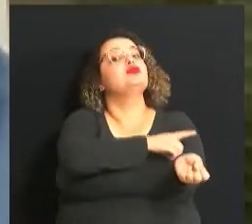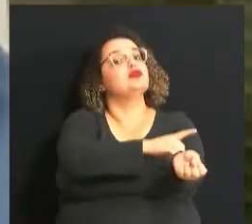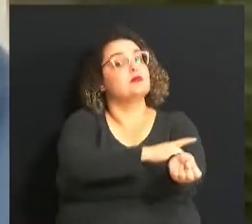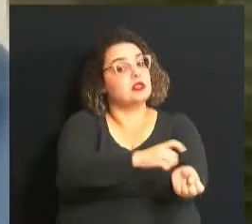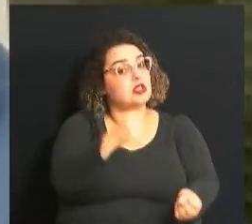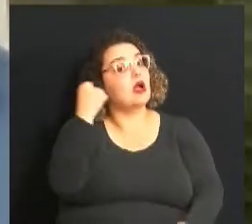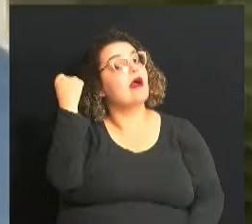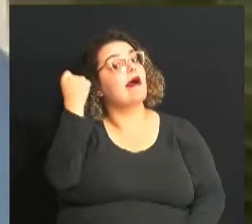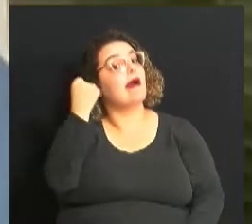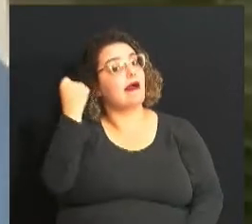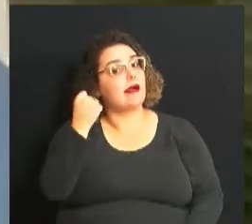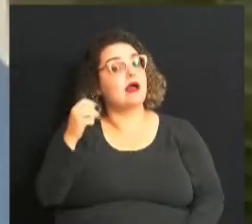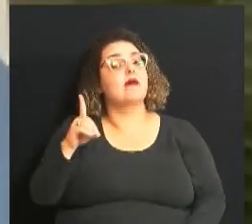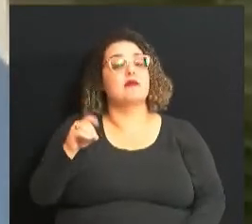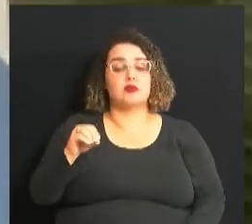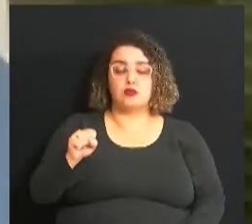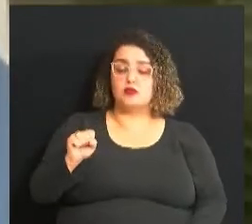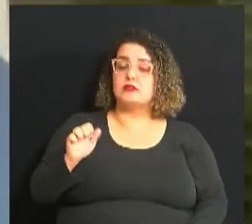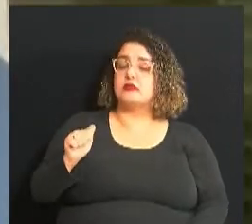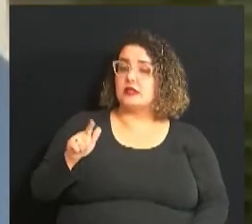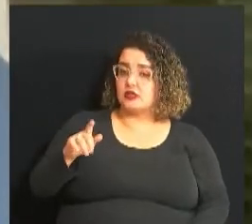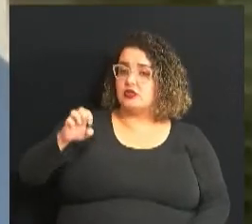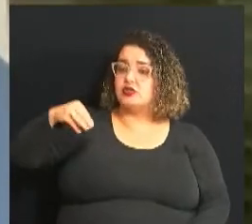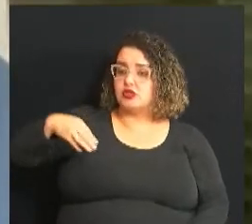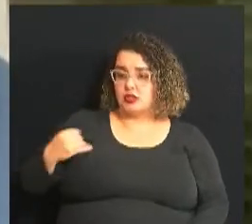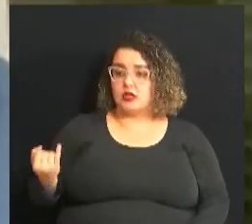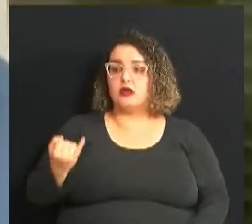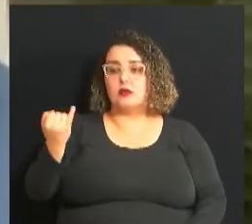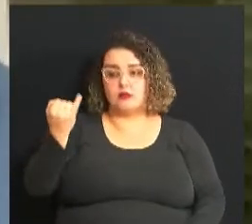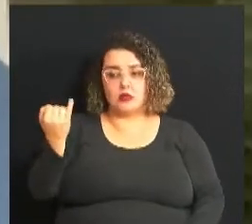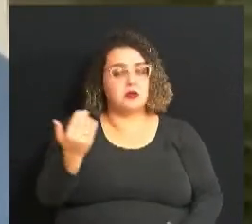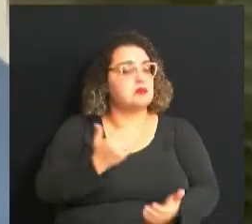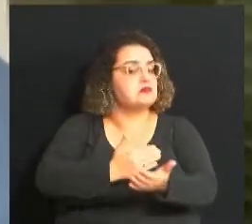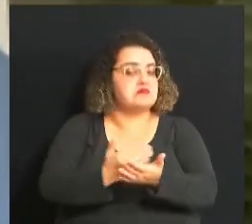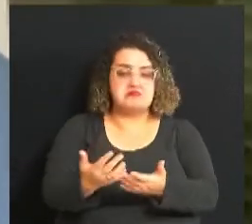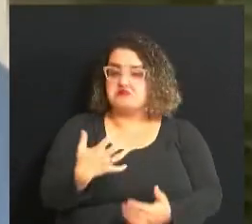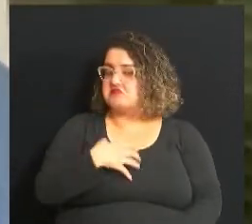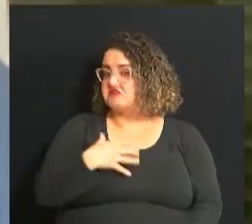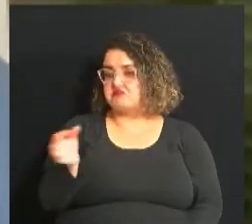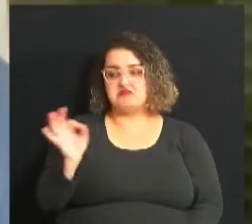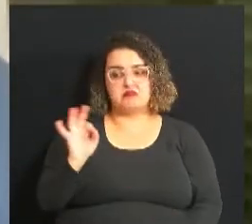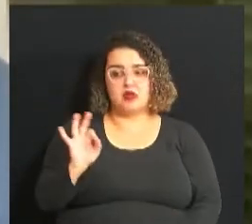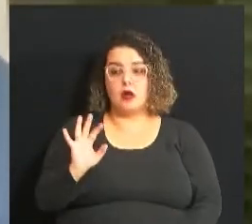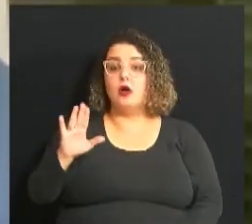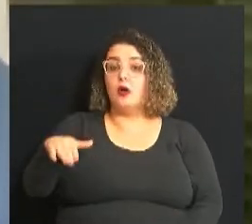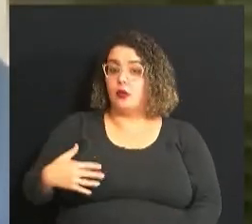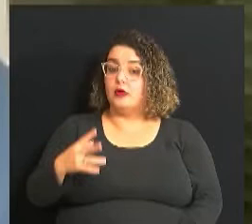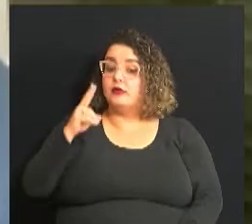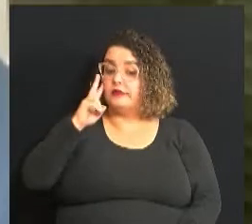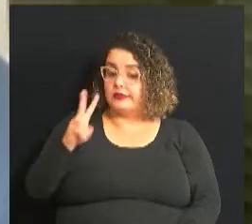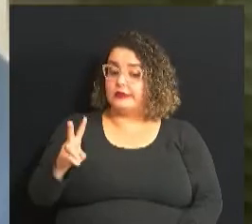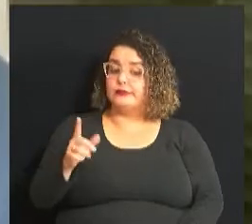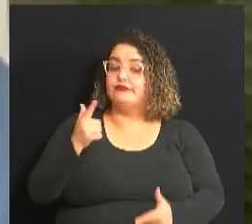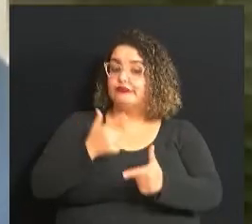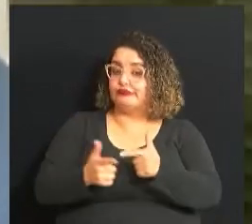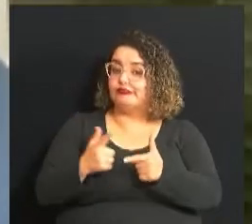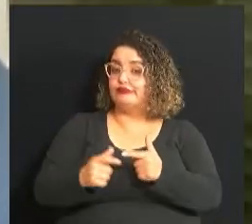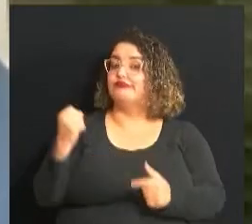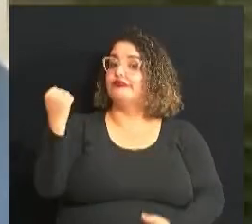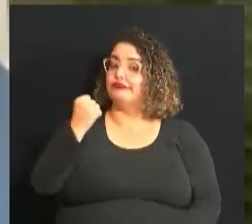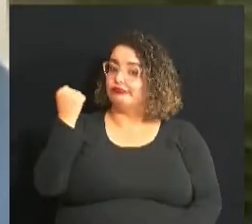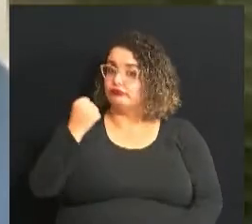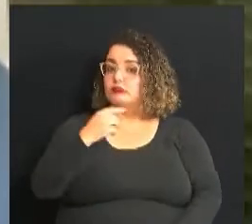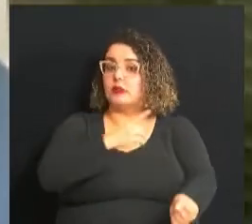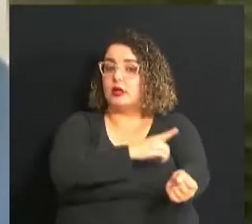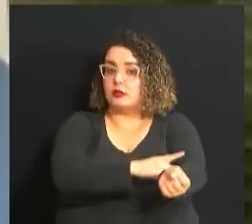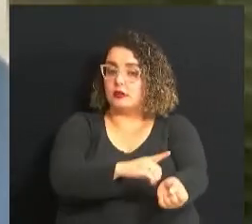infelizmente, muitas vezes no início do acometimento não leva sintoma. O indivíduo só vai ver quando tem já alguma complicação dessa doença.